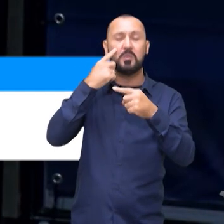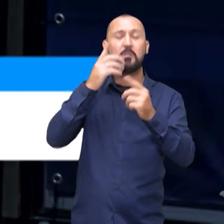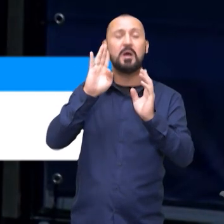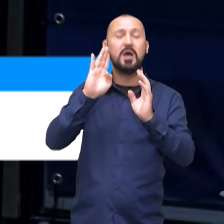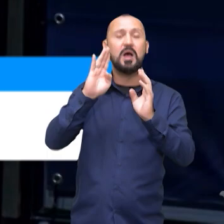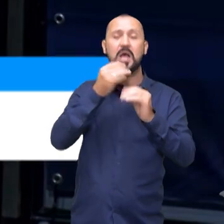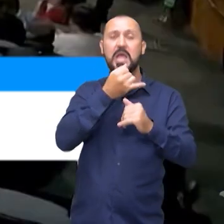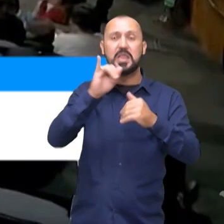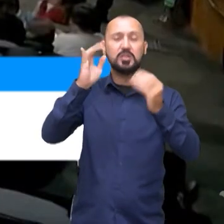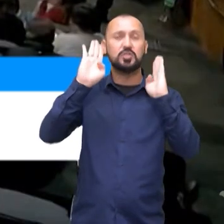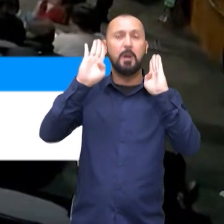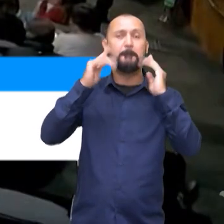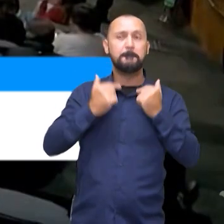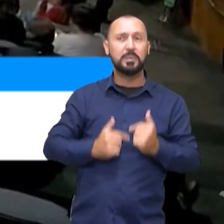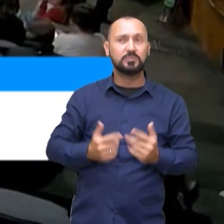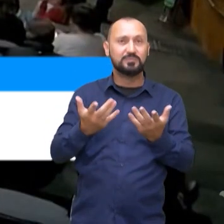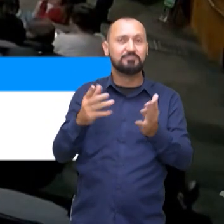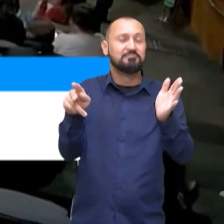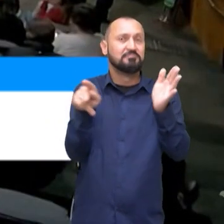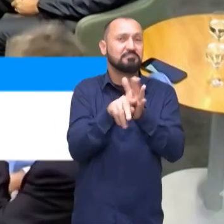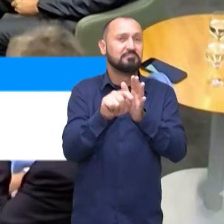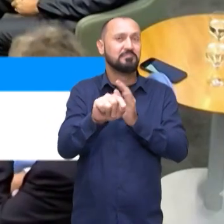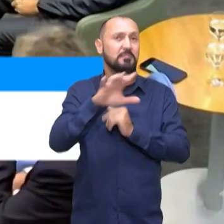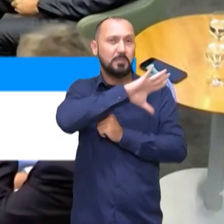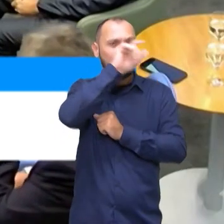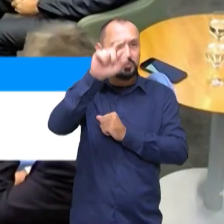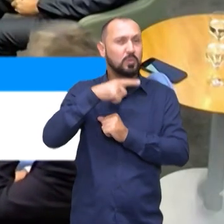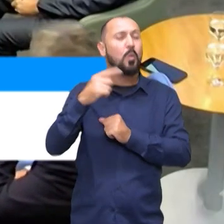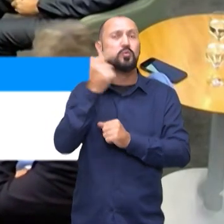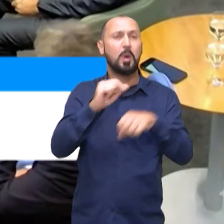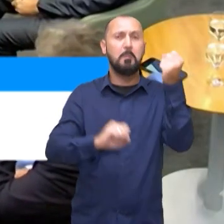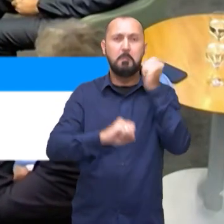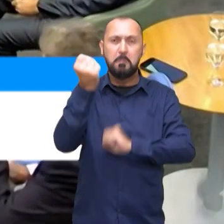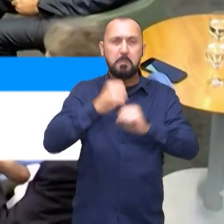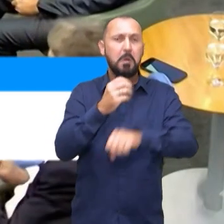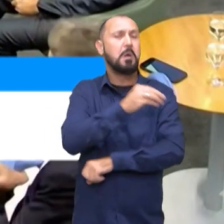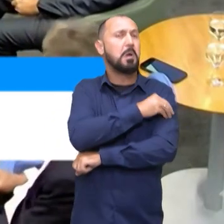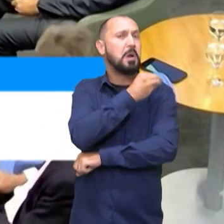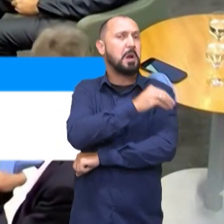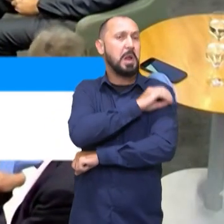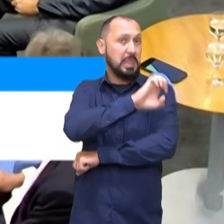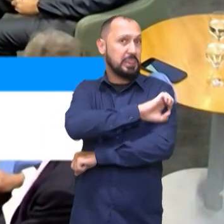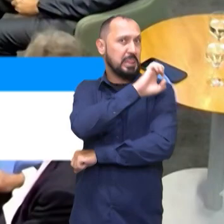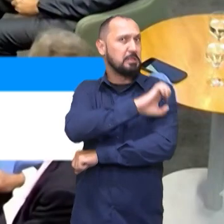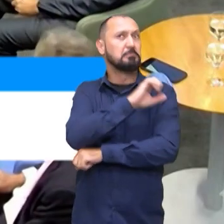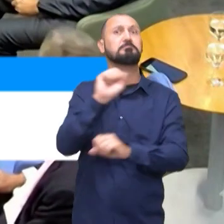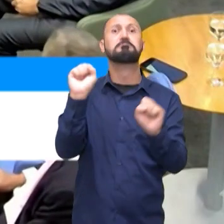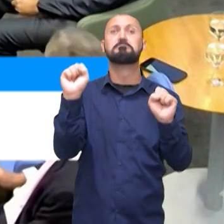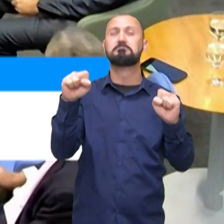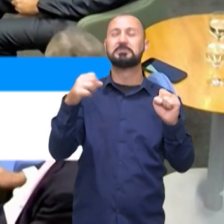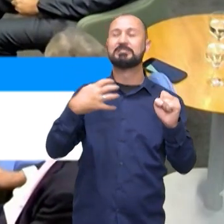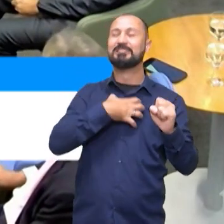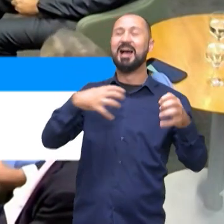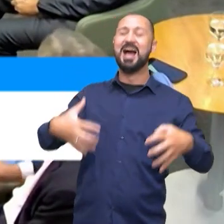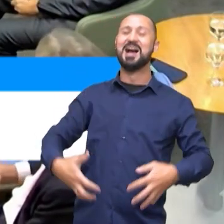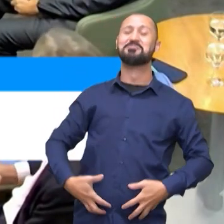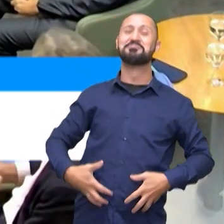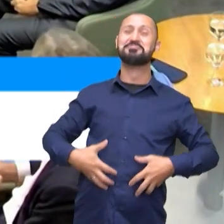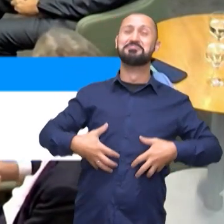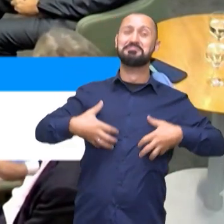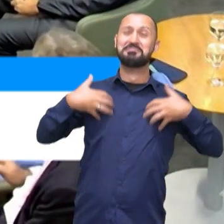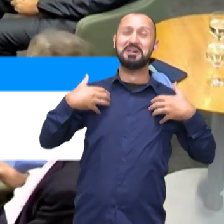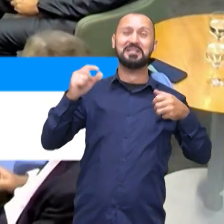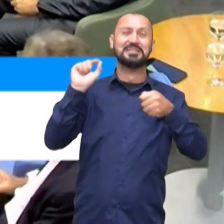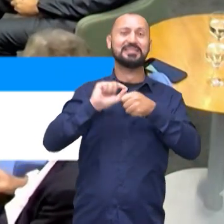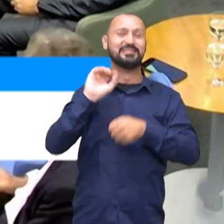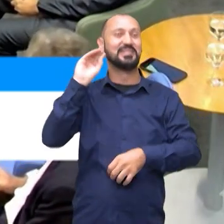virando bioenergia, como a Tereza Cristina disse. Mato Grosso do Sul tem como produzir o etanol, sim, e nós temos